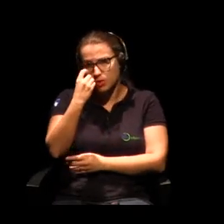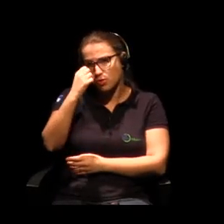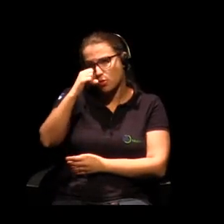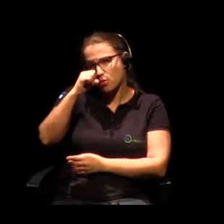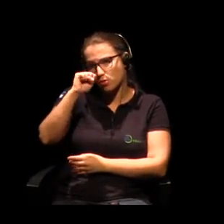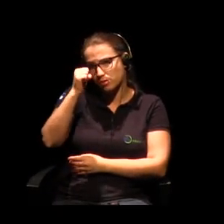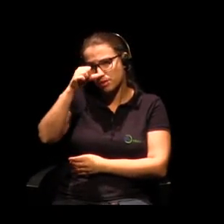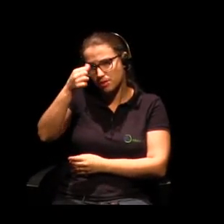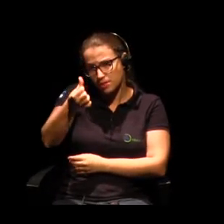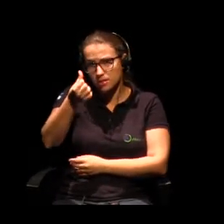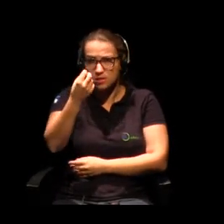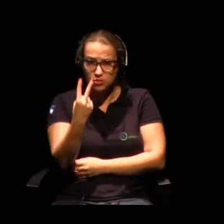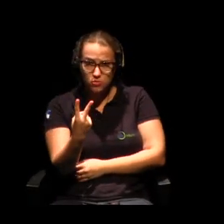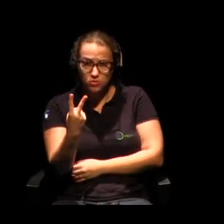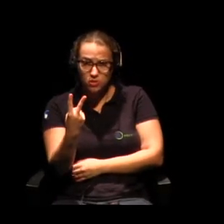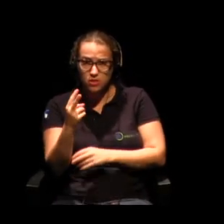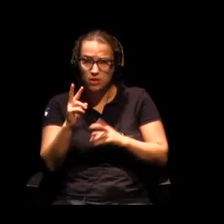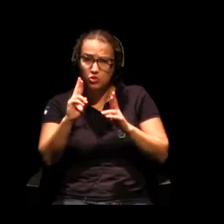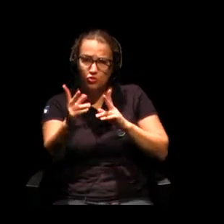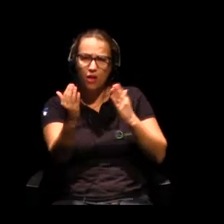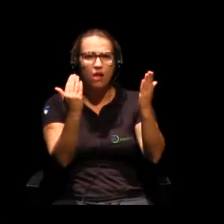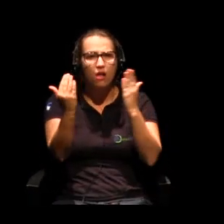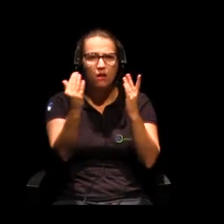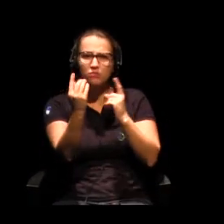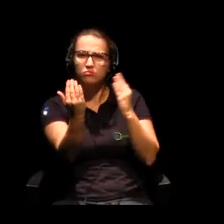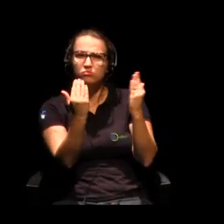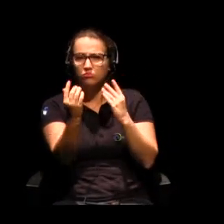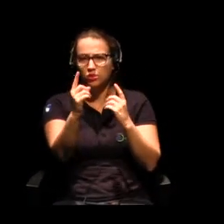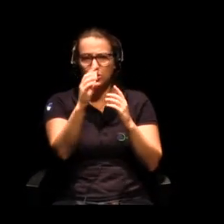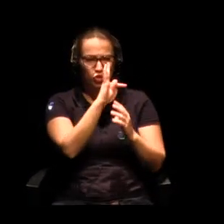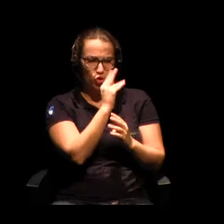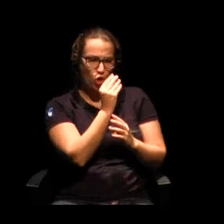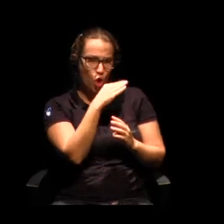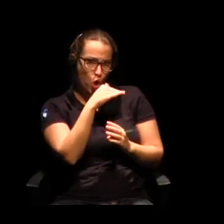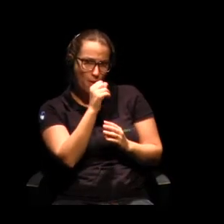1862, e a diferença entre esses dois, o Homestead